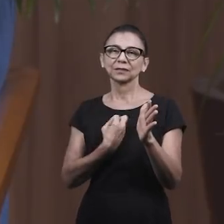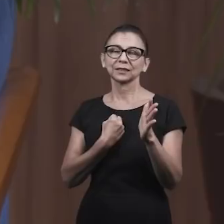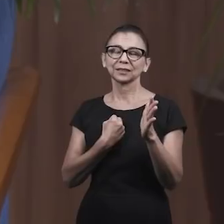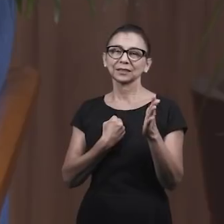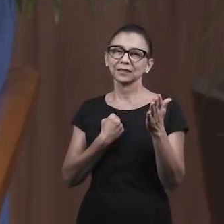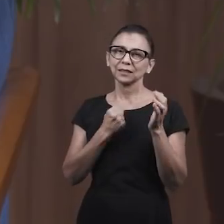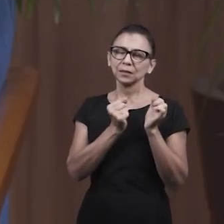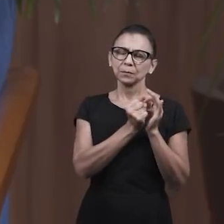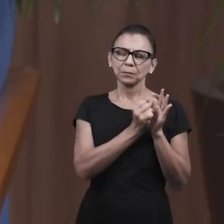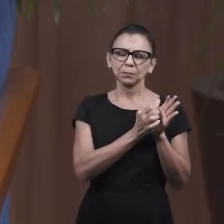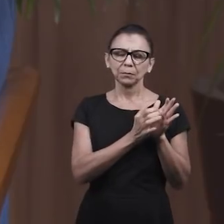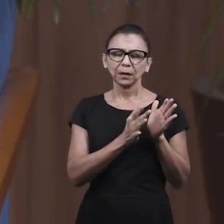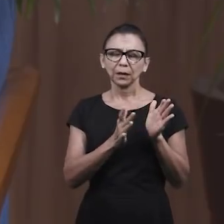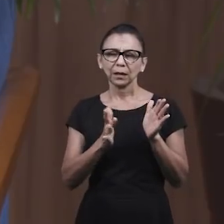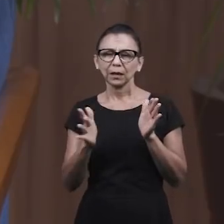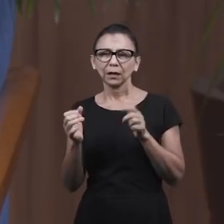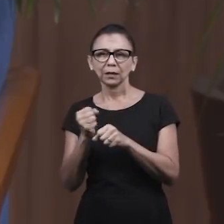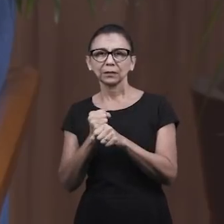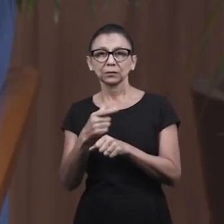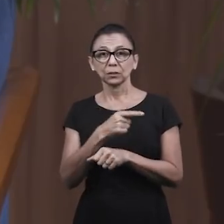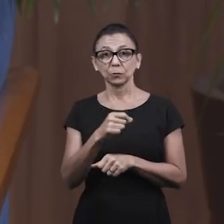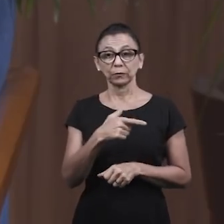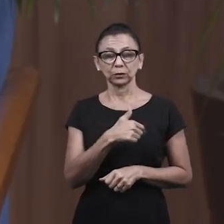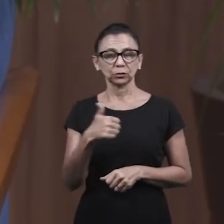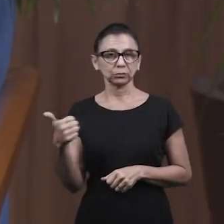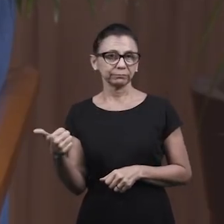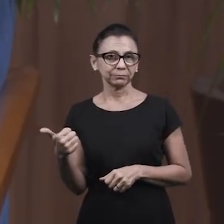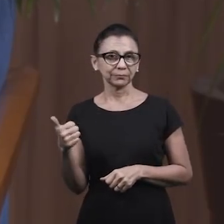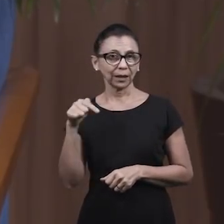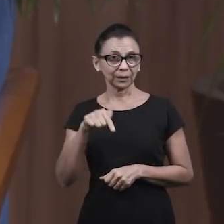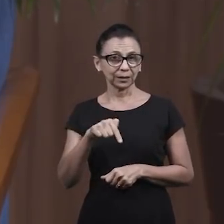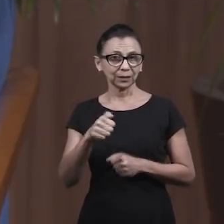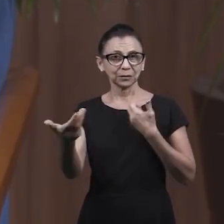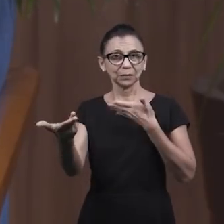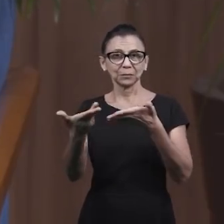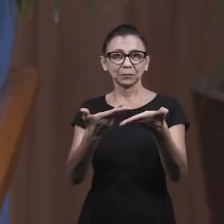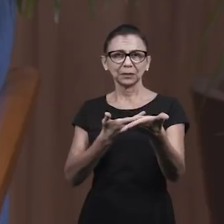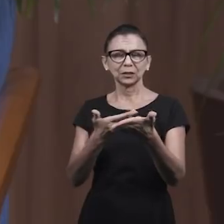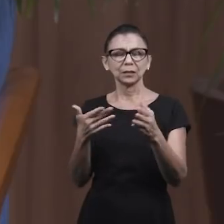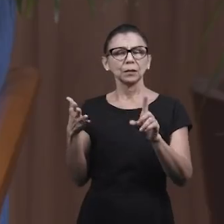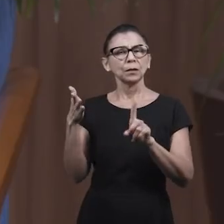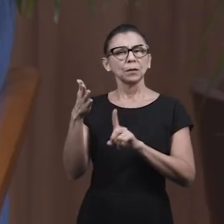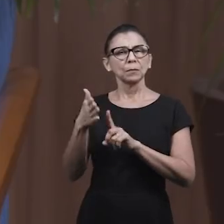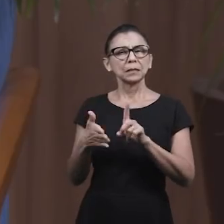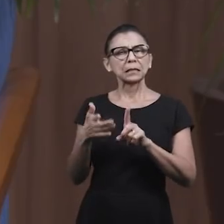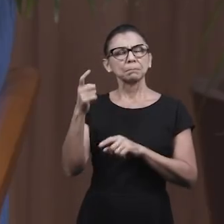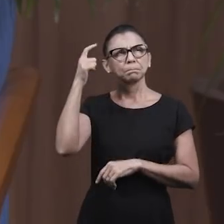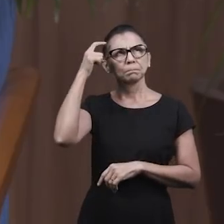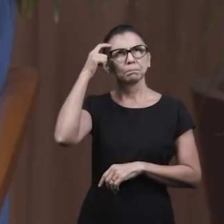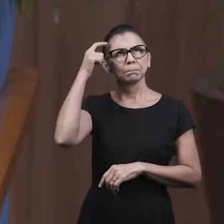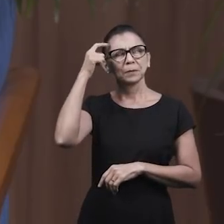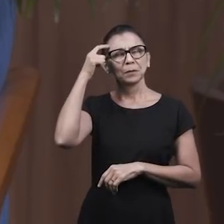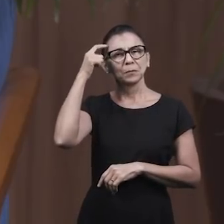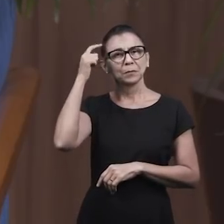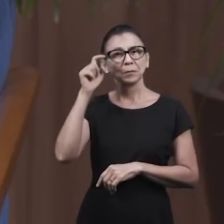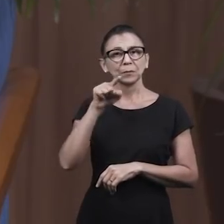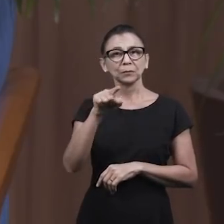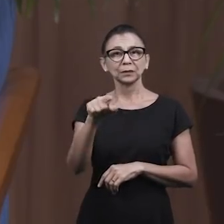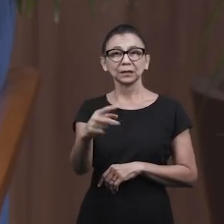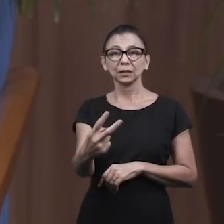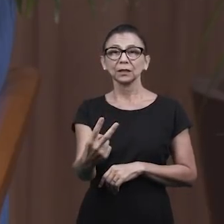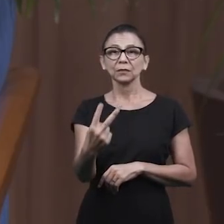você e para toda a sua família. E nós chegamos ao final de mais um ano e o simples fato de fazer